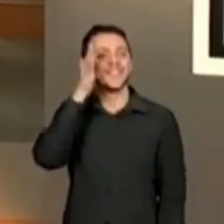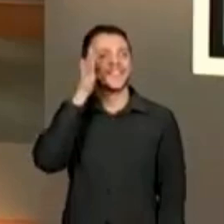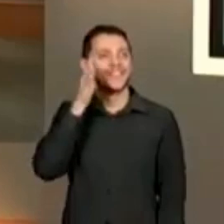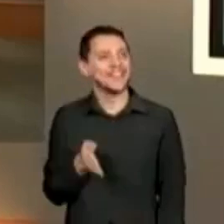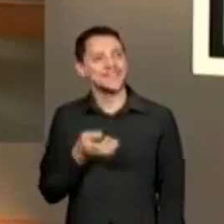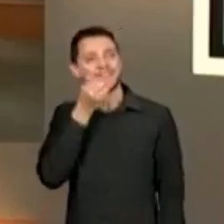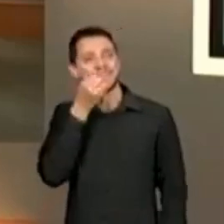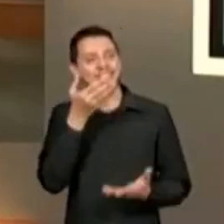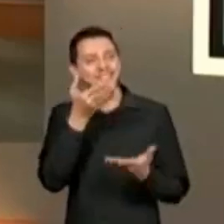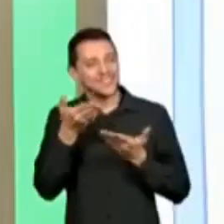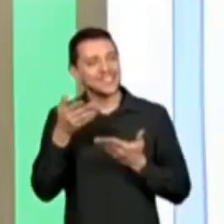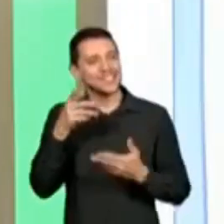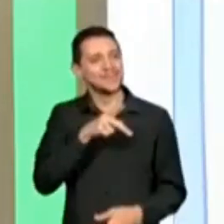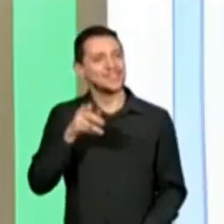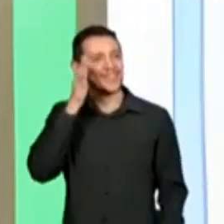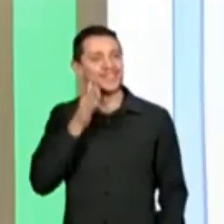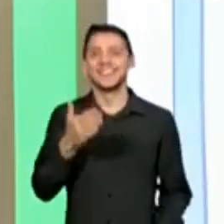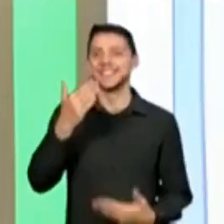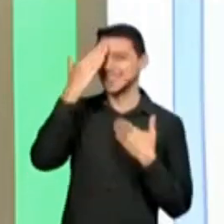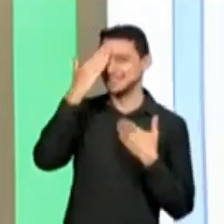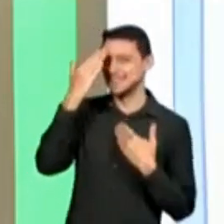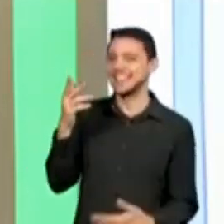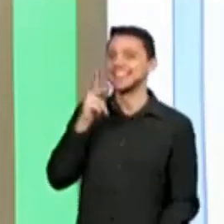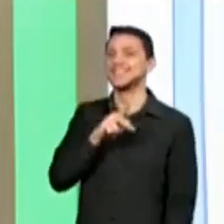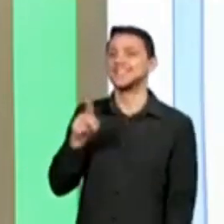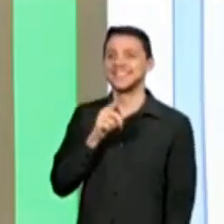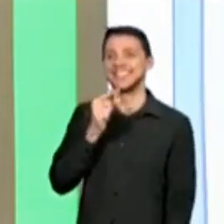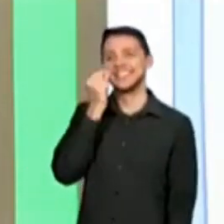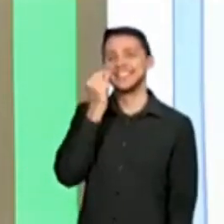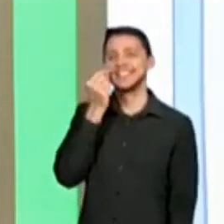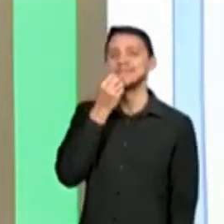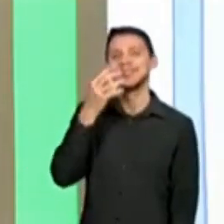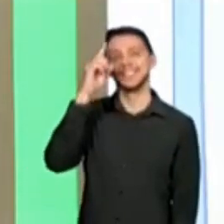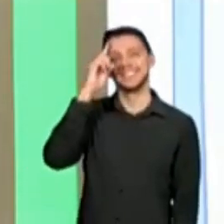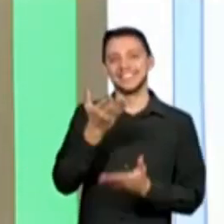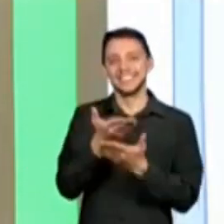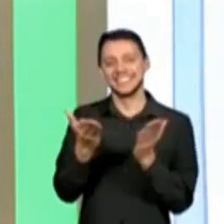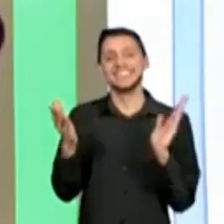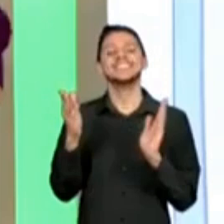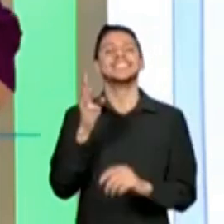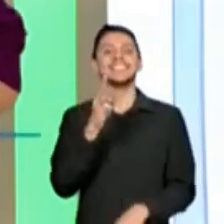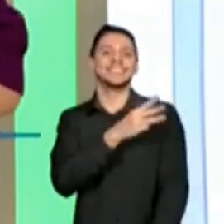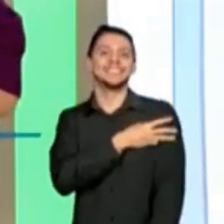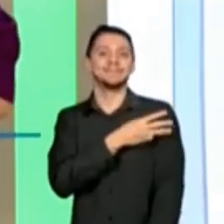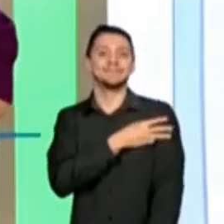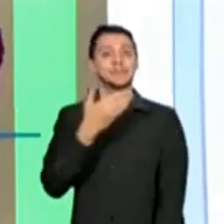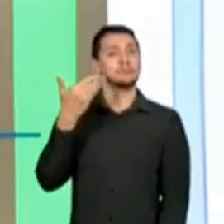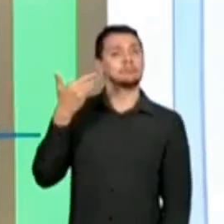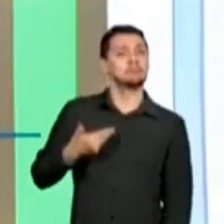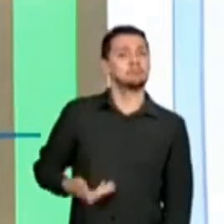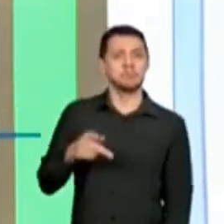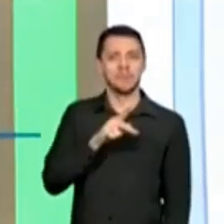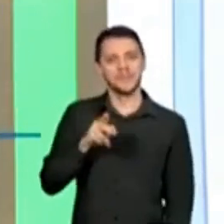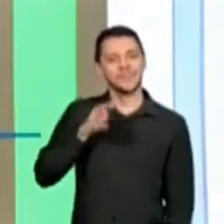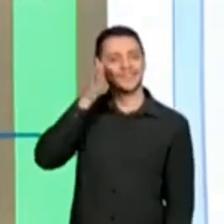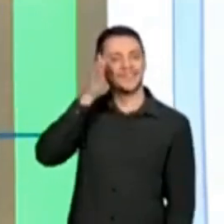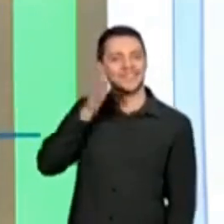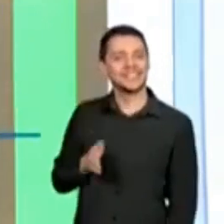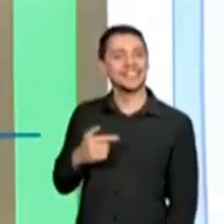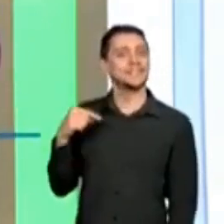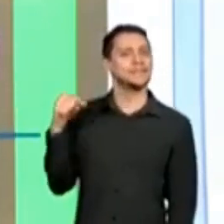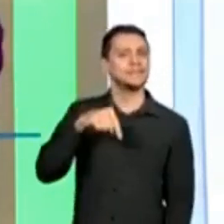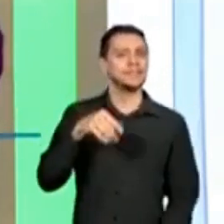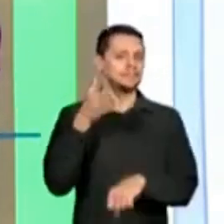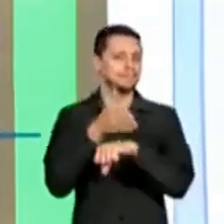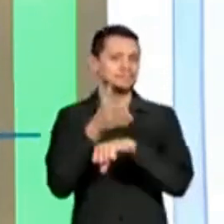bem-vinda, professora Fran. Muito obrigada, professora Aline. Bom dia, terceiro ano. Eu sou a professora Franciele e hoje vim participar dessa